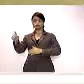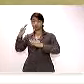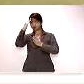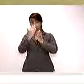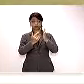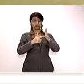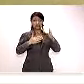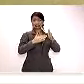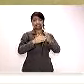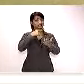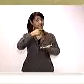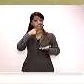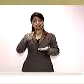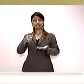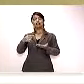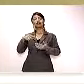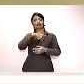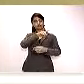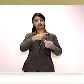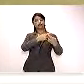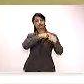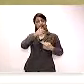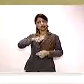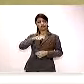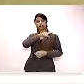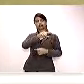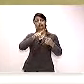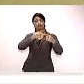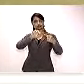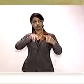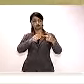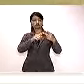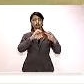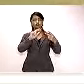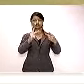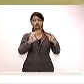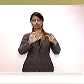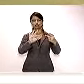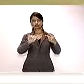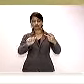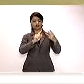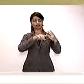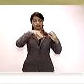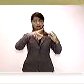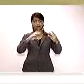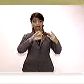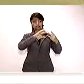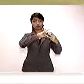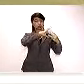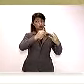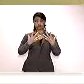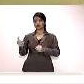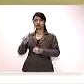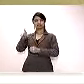temporal nos casos os órgãos técnicos da TJ Chef MPC Foram pela rejeição das contas exceção